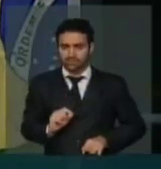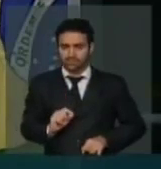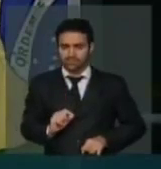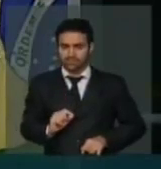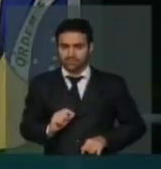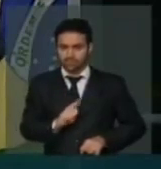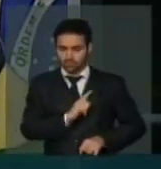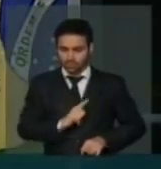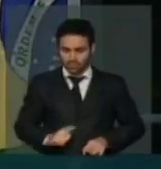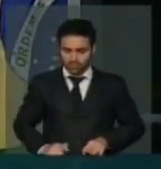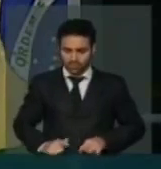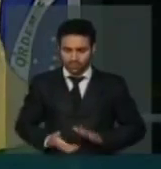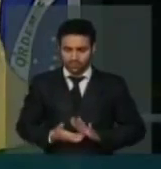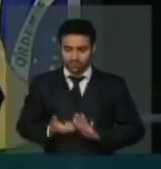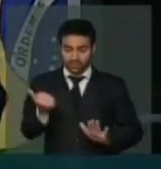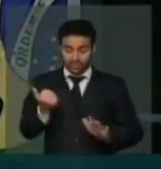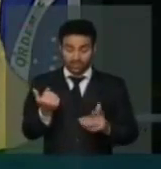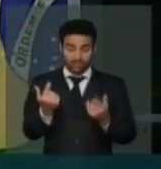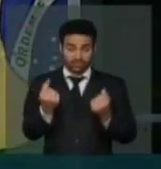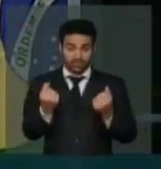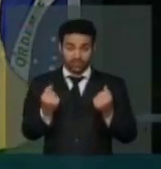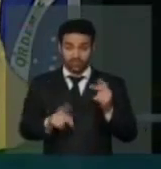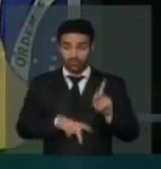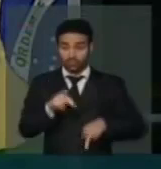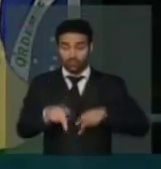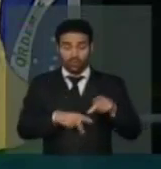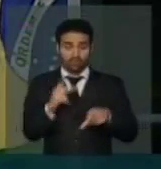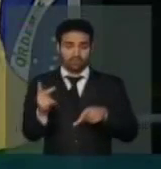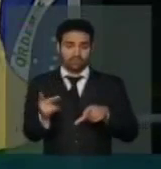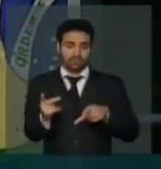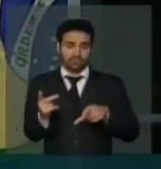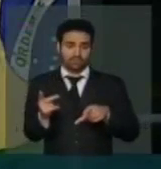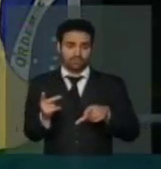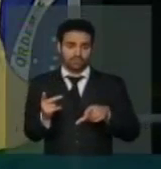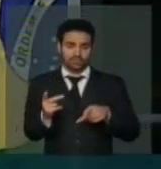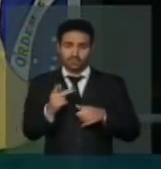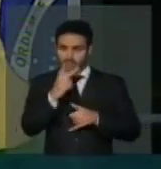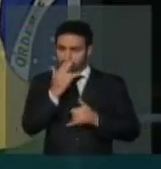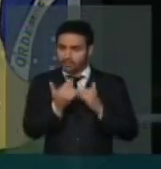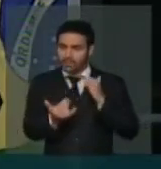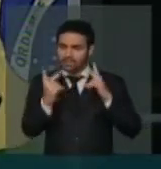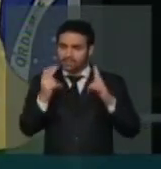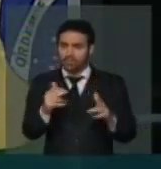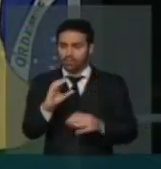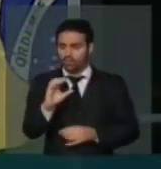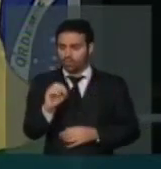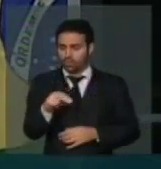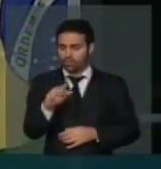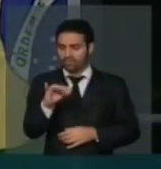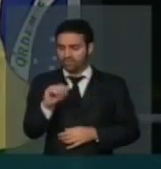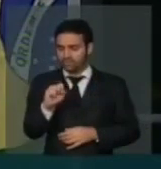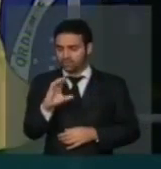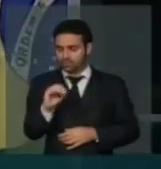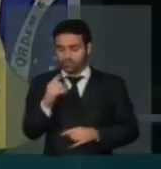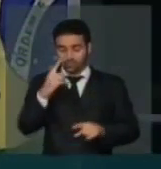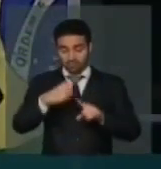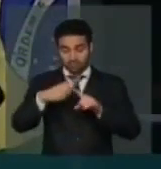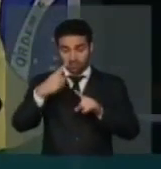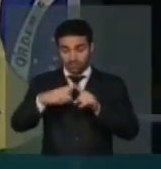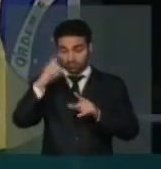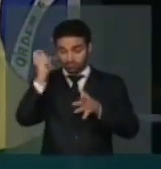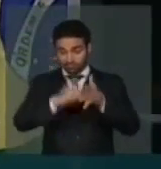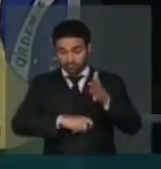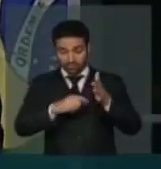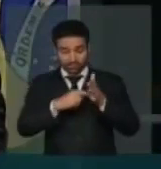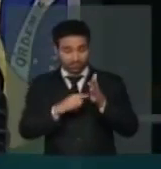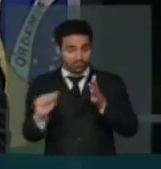tira os recursos do povo já como se fosse um confisco, porque a tributação